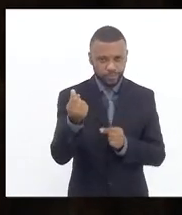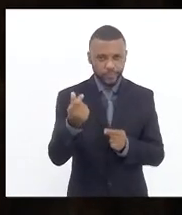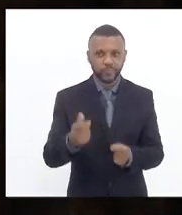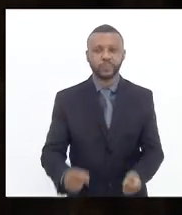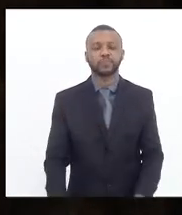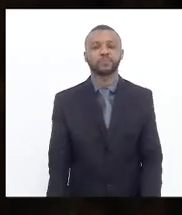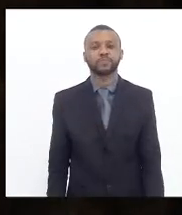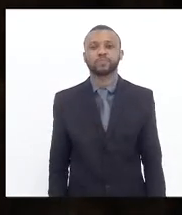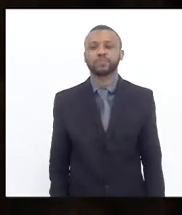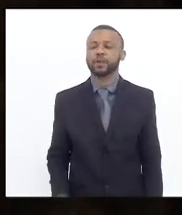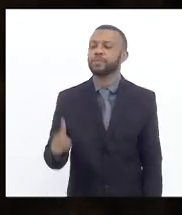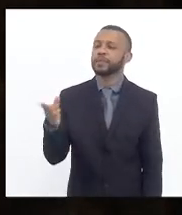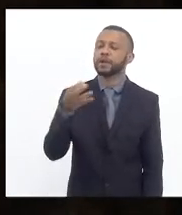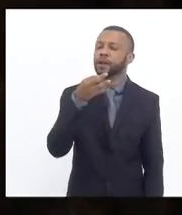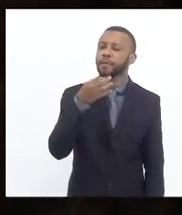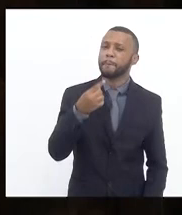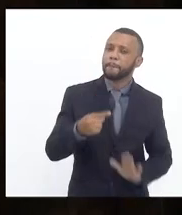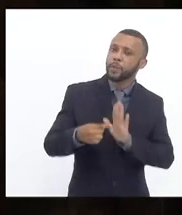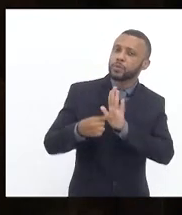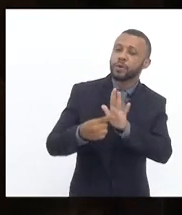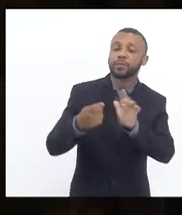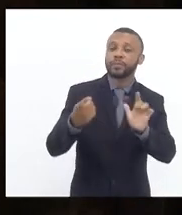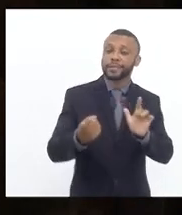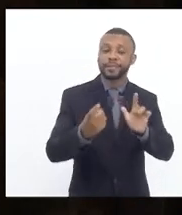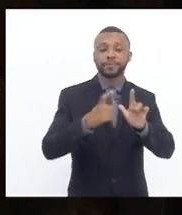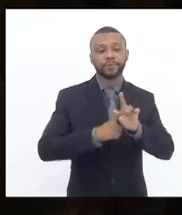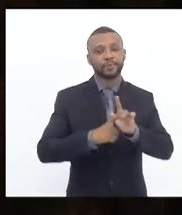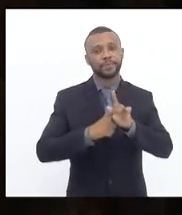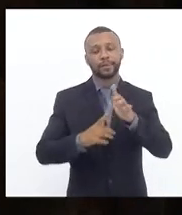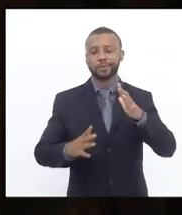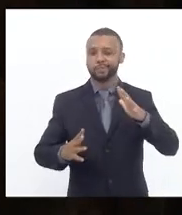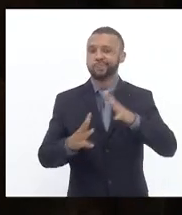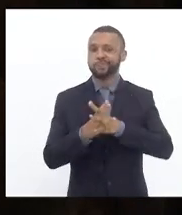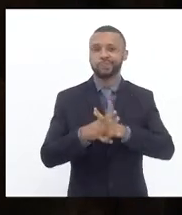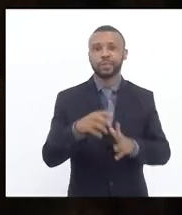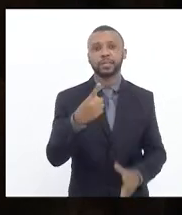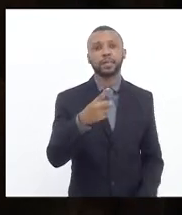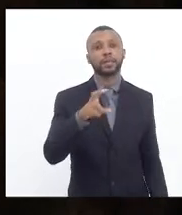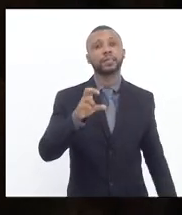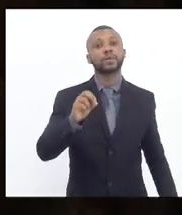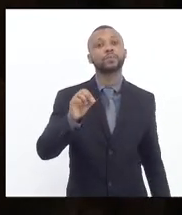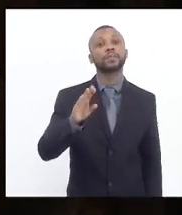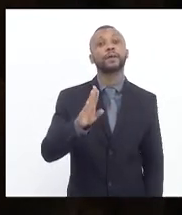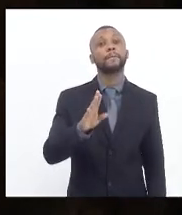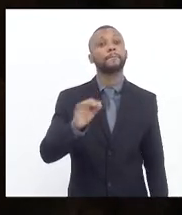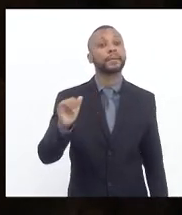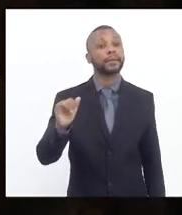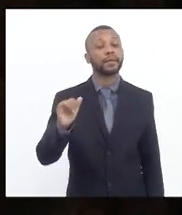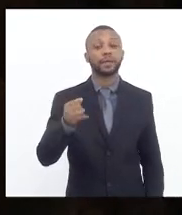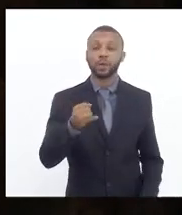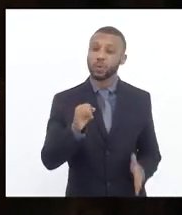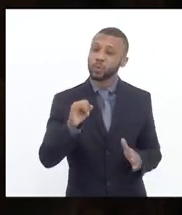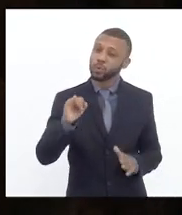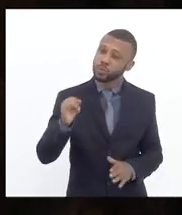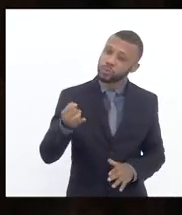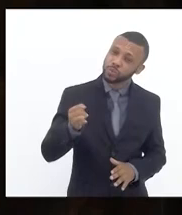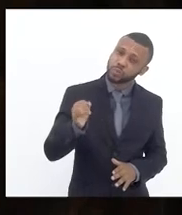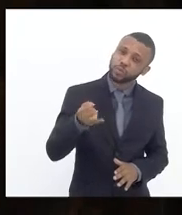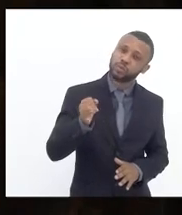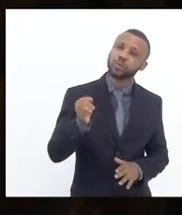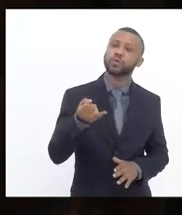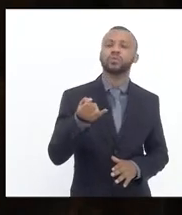colocou aqui a nossa dívida que realmente é impagável 150 bilhões com juros de